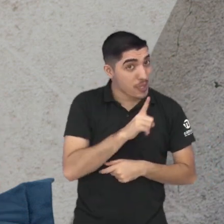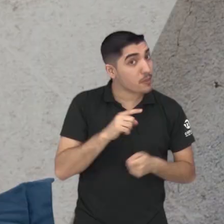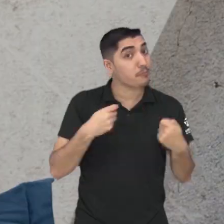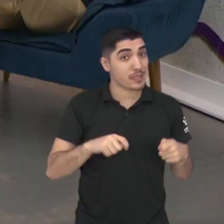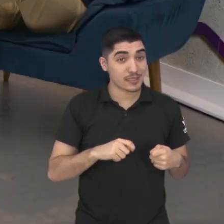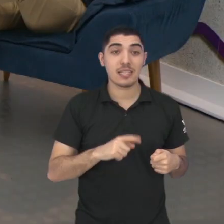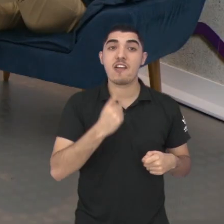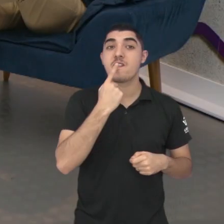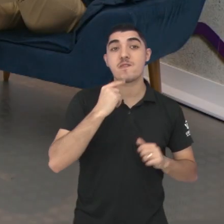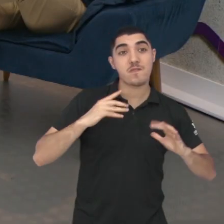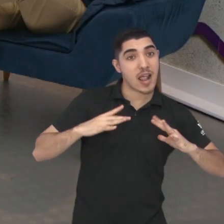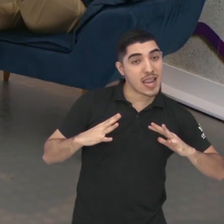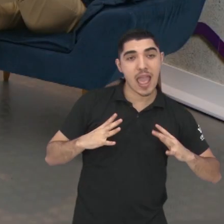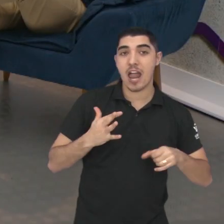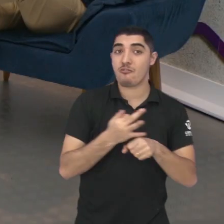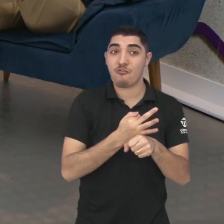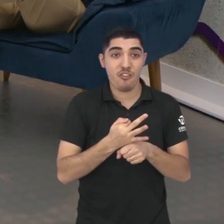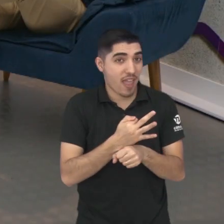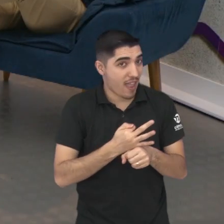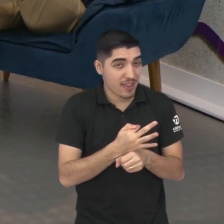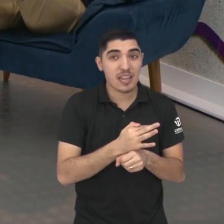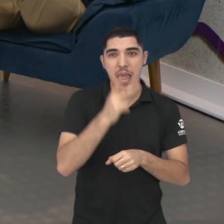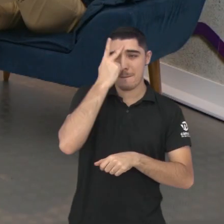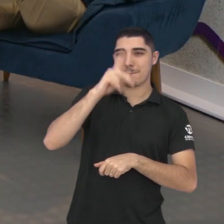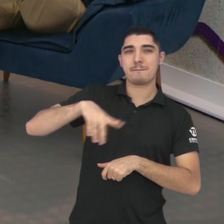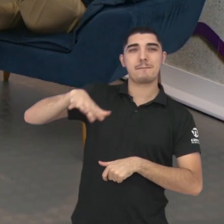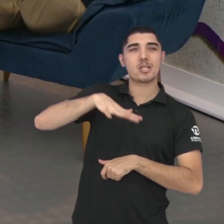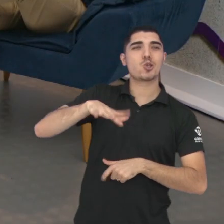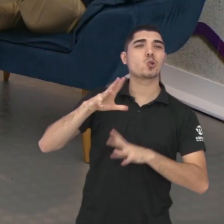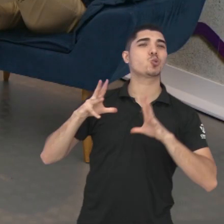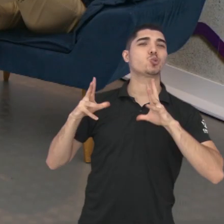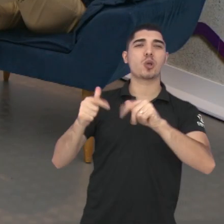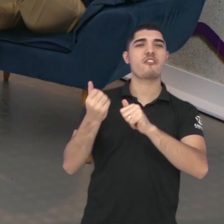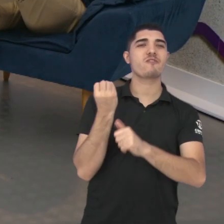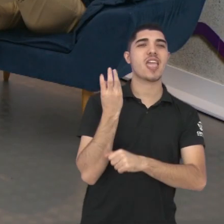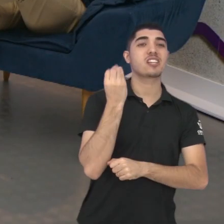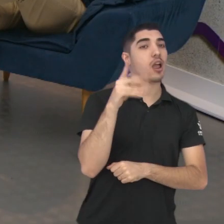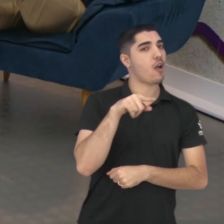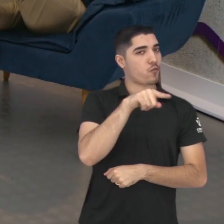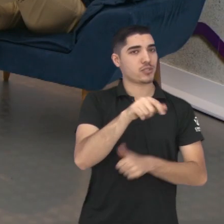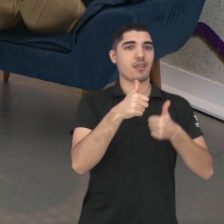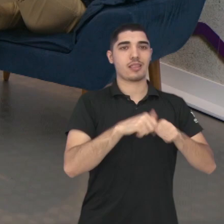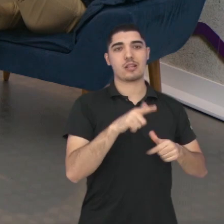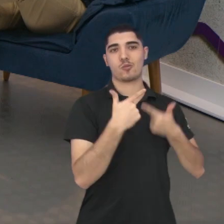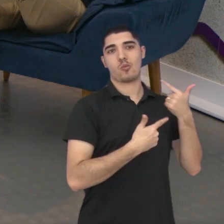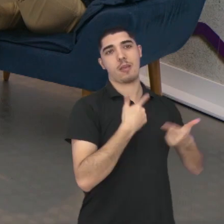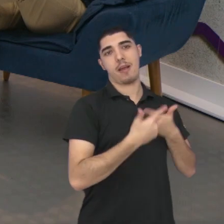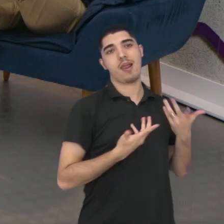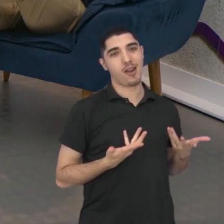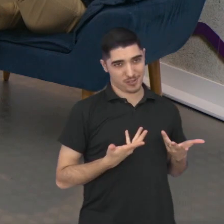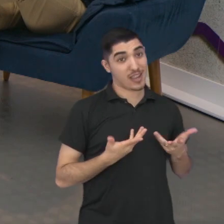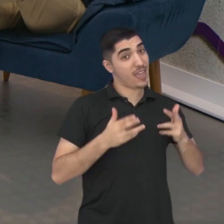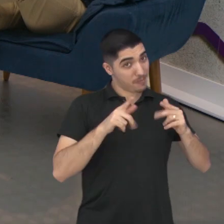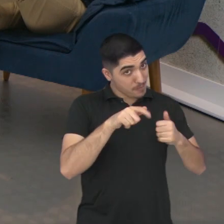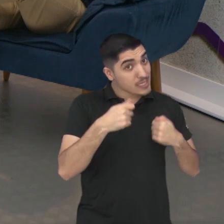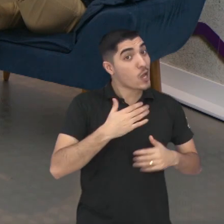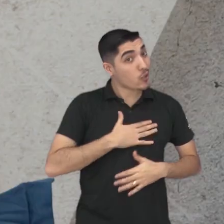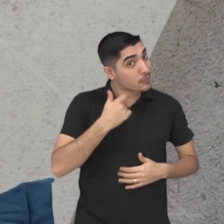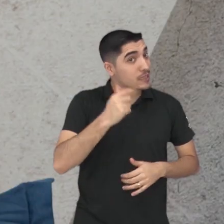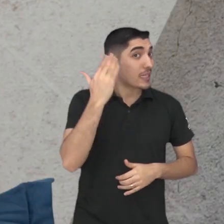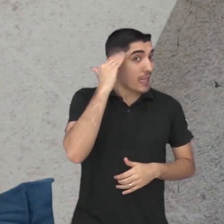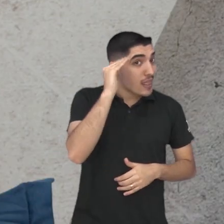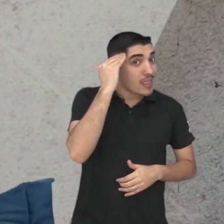então, assim, feriados, férias. Então, quando está todo mundo curtindo, esse é o momento que você vai estar no auge do seu trabalho. Então, tem que ter muito essa